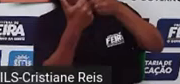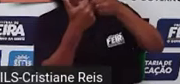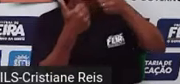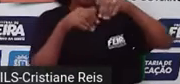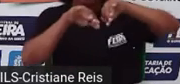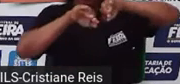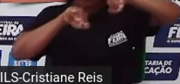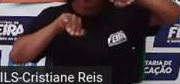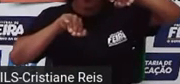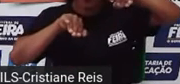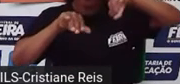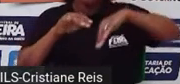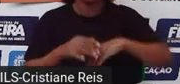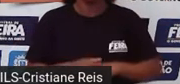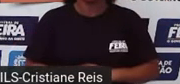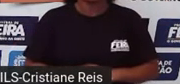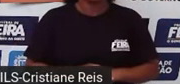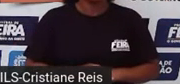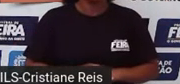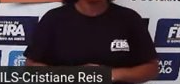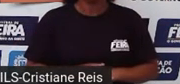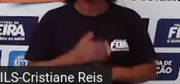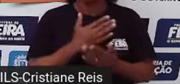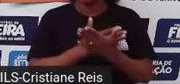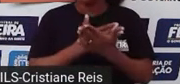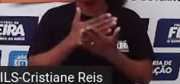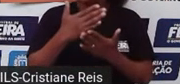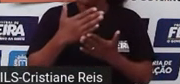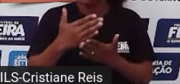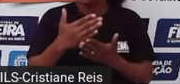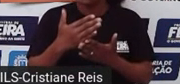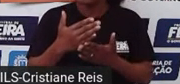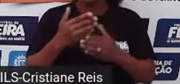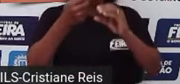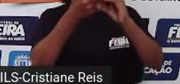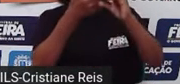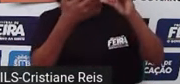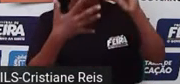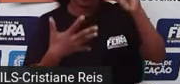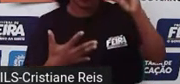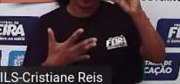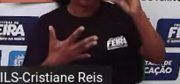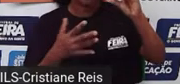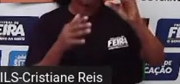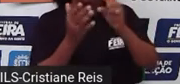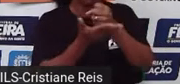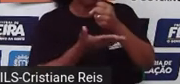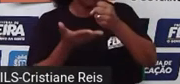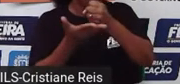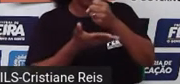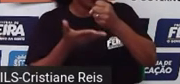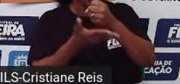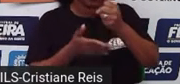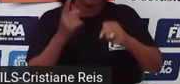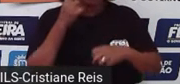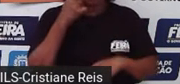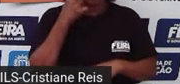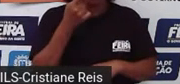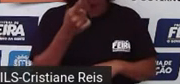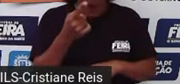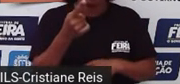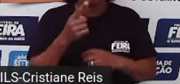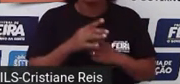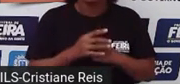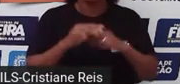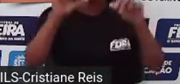vamos lá então vamos conversar com as características bem básicas daí aqui já tá essa divisão política né Você